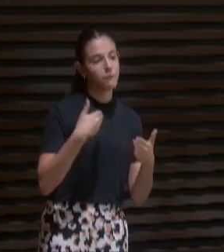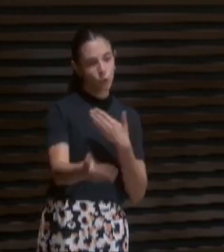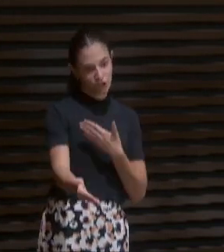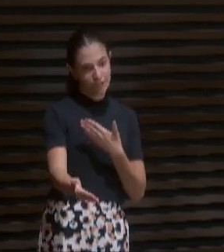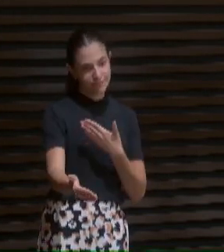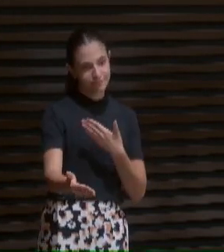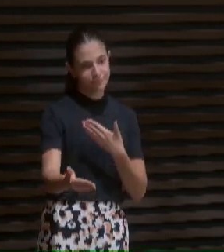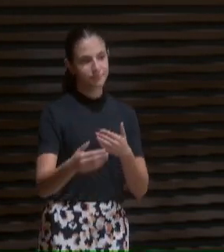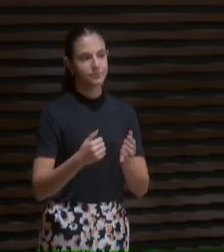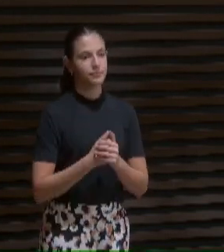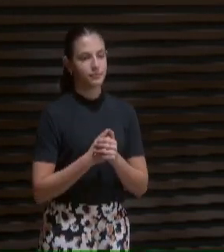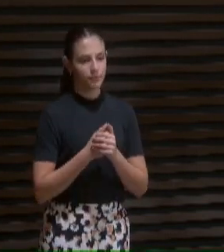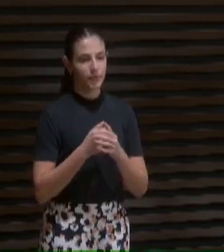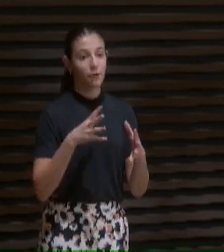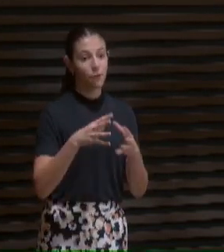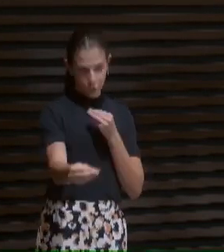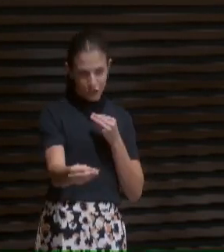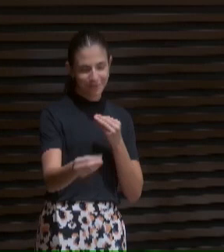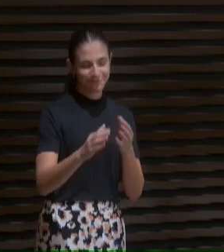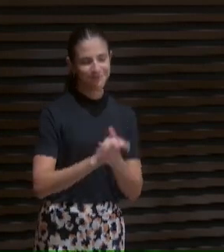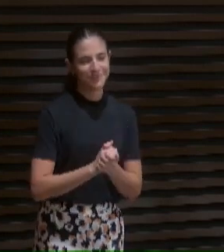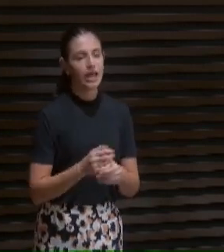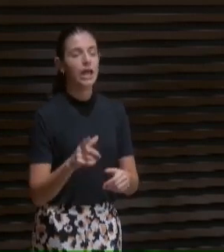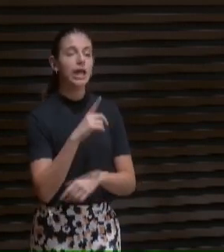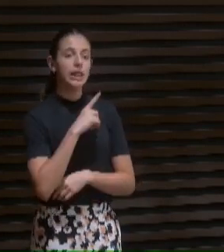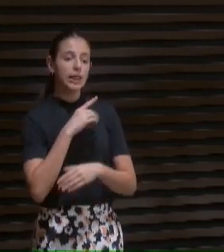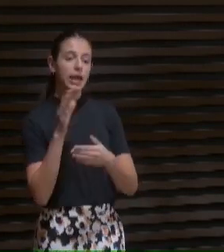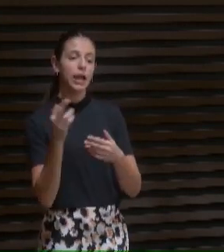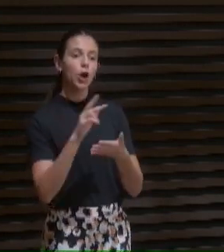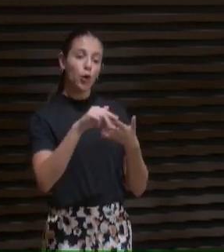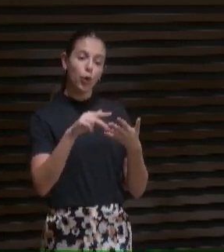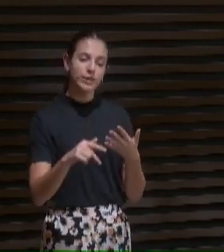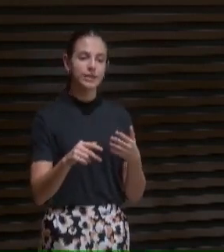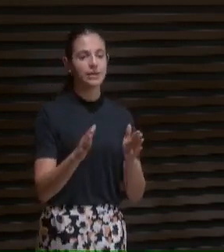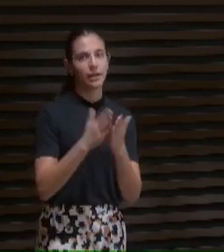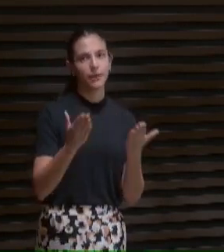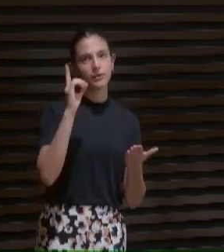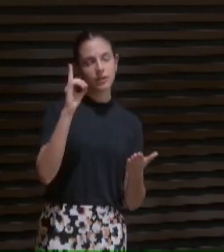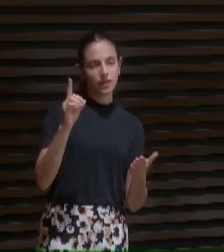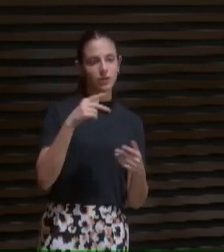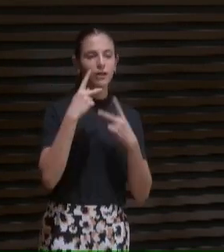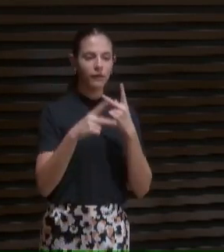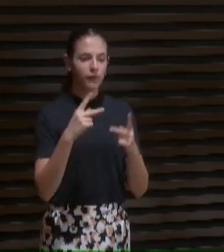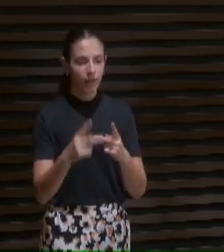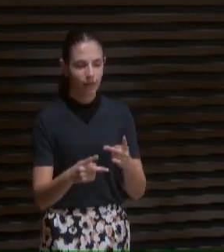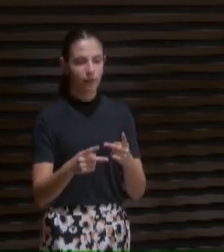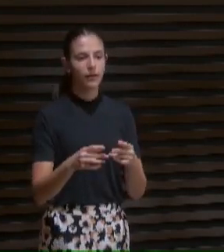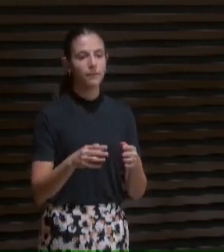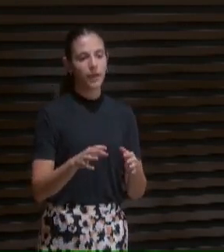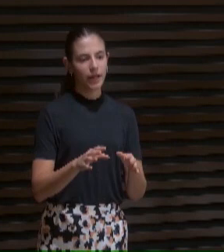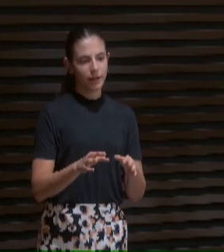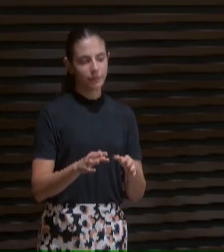Tem algumas coisas que a Bíblia manda resistir. Por exemplo, ao diabo, a Bíblia